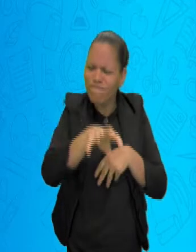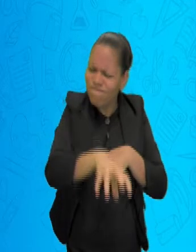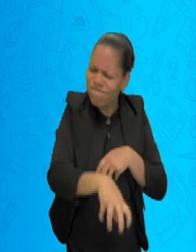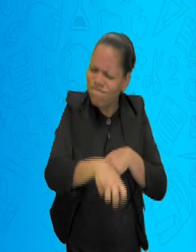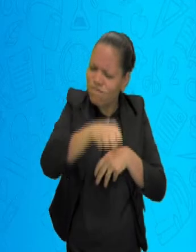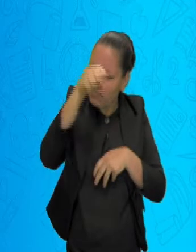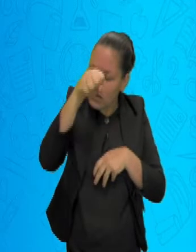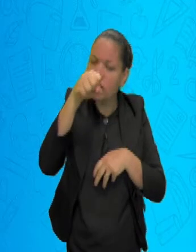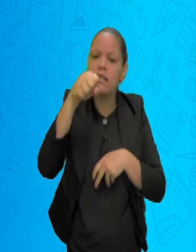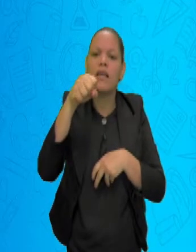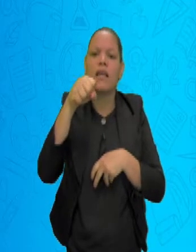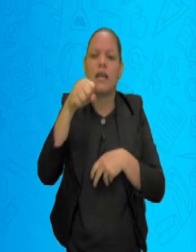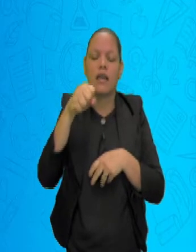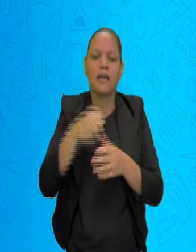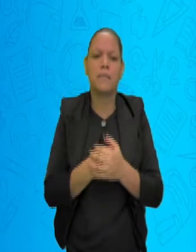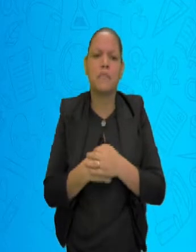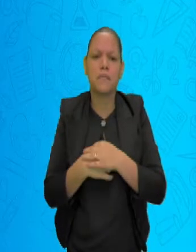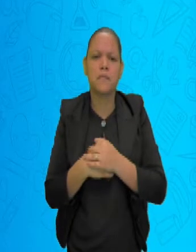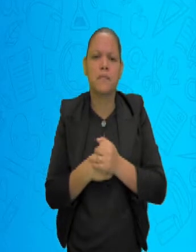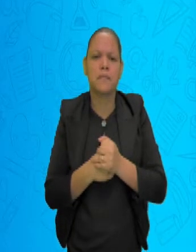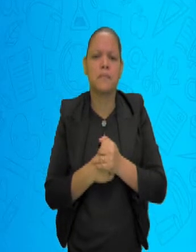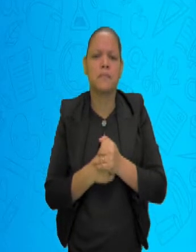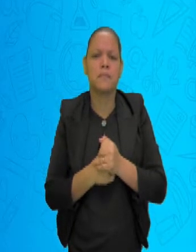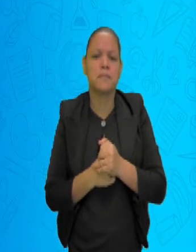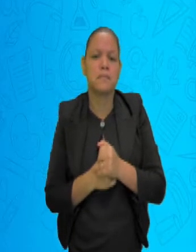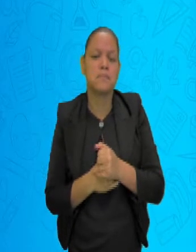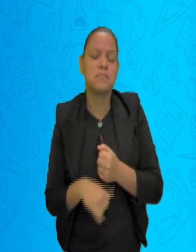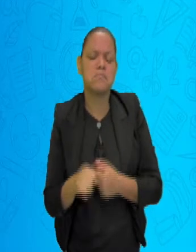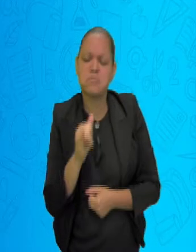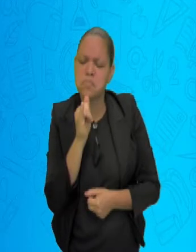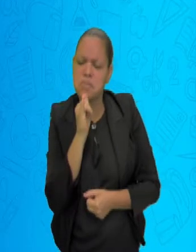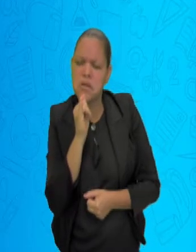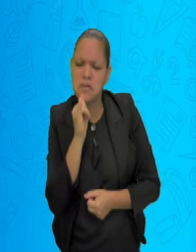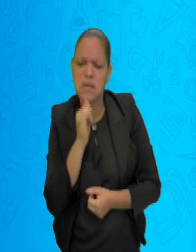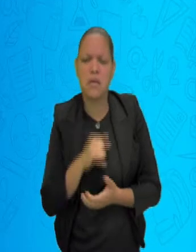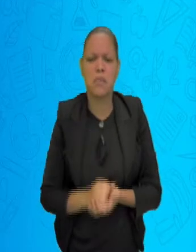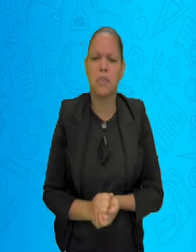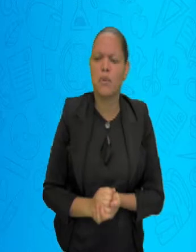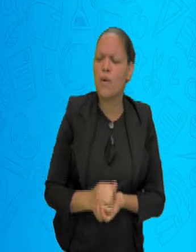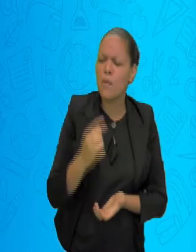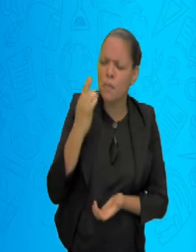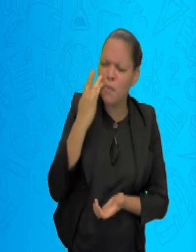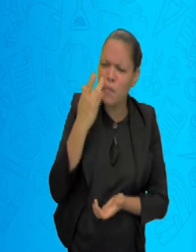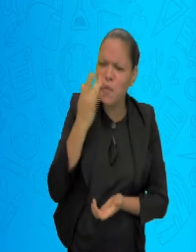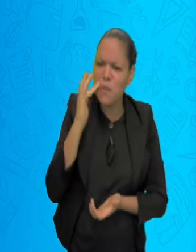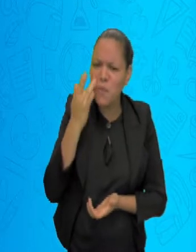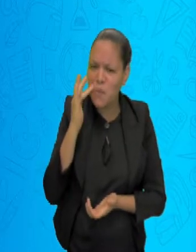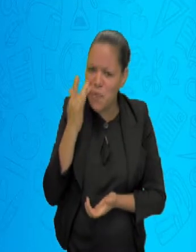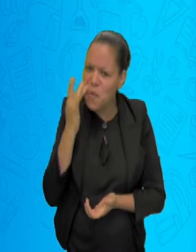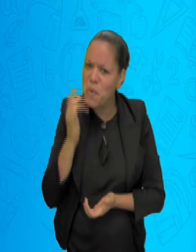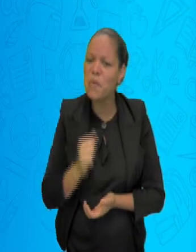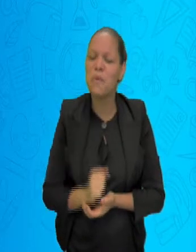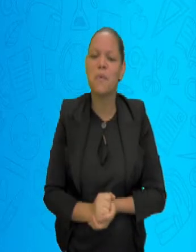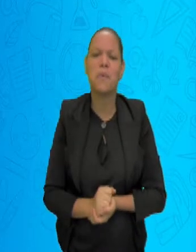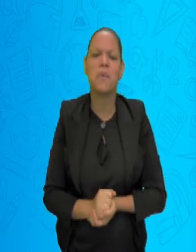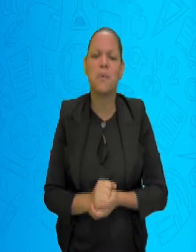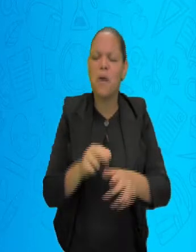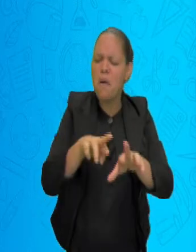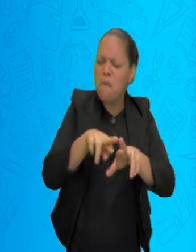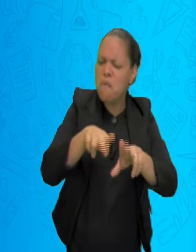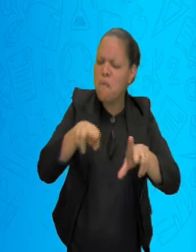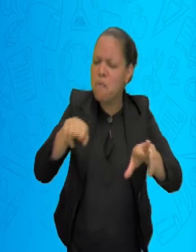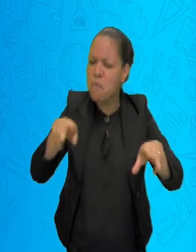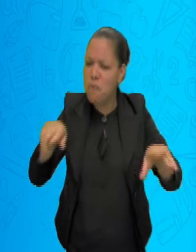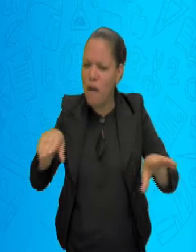esta imagem aqui, que são retiradas minérios da terra para fazer carros e algumas outras coisas com o